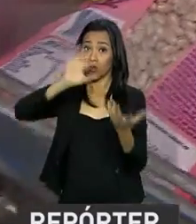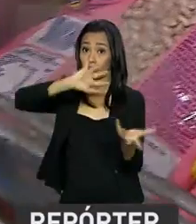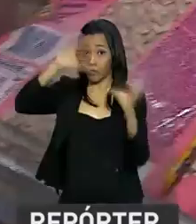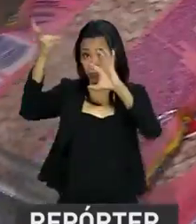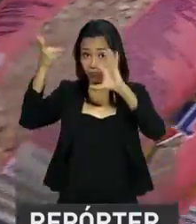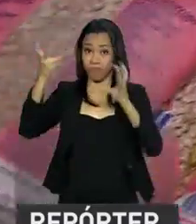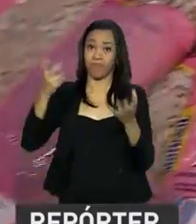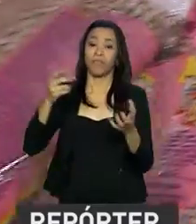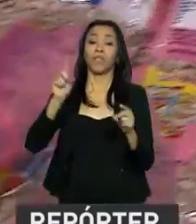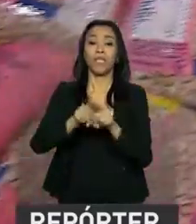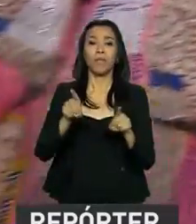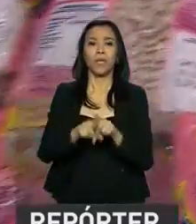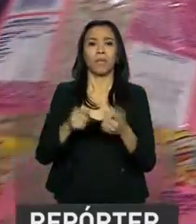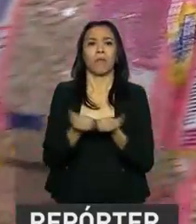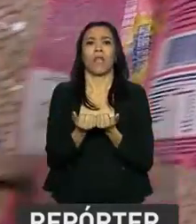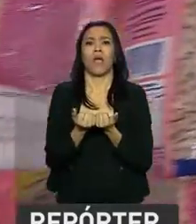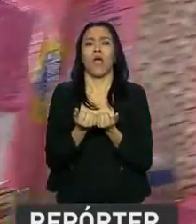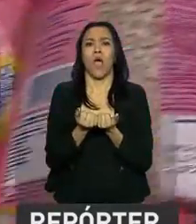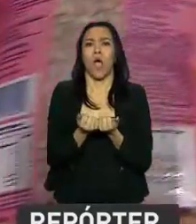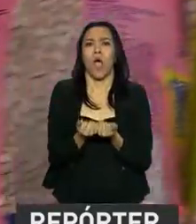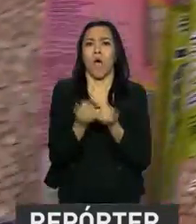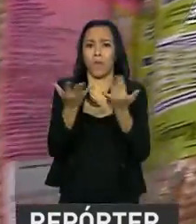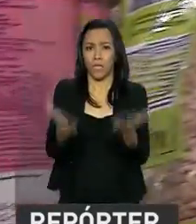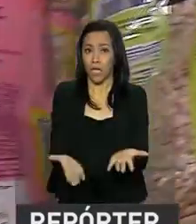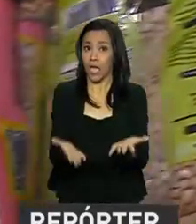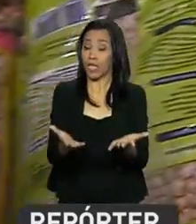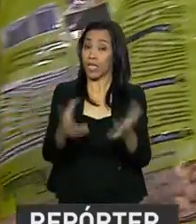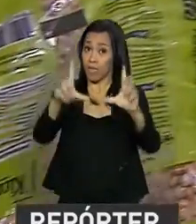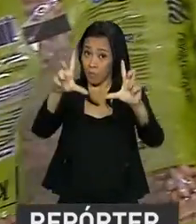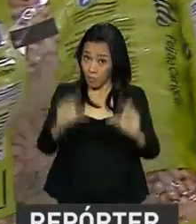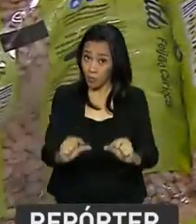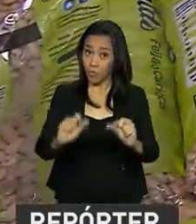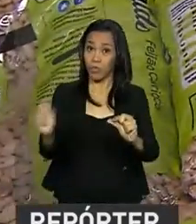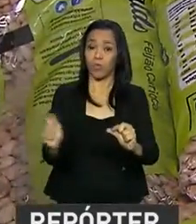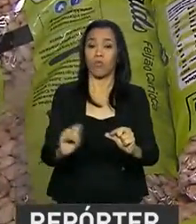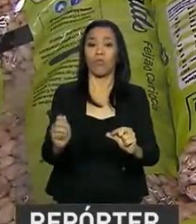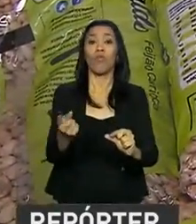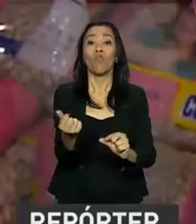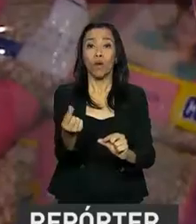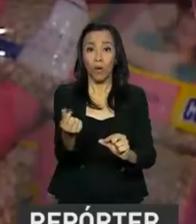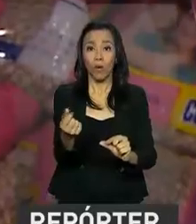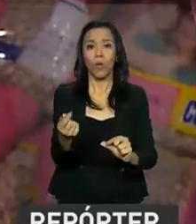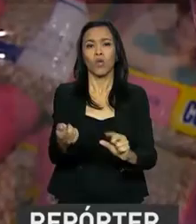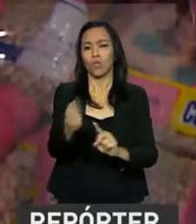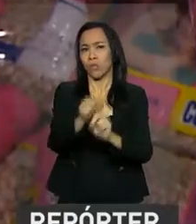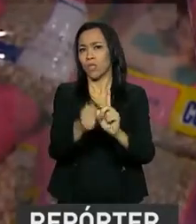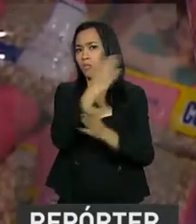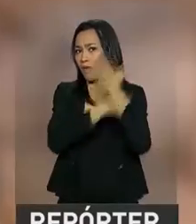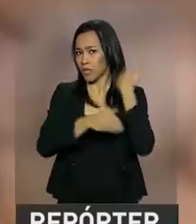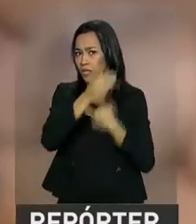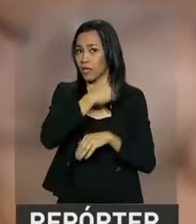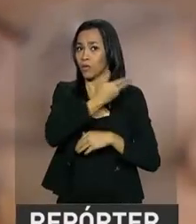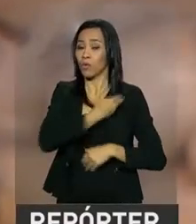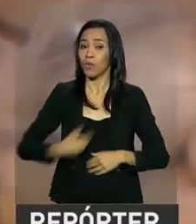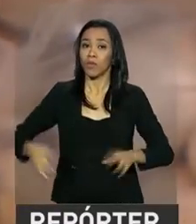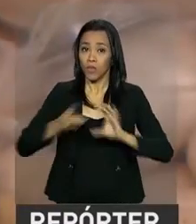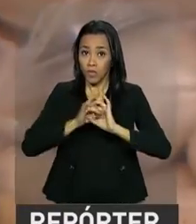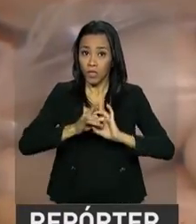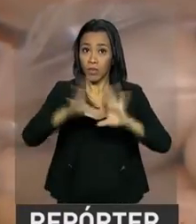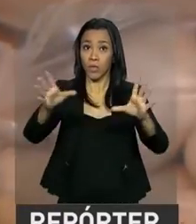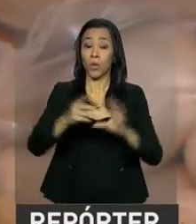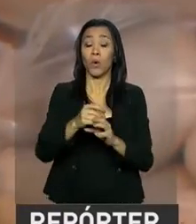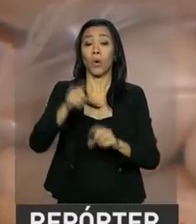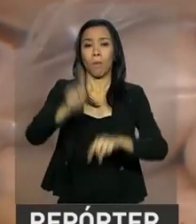aumentar a oferta do feijão e frear o preço o governo anunciou no mês passado a liberação da importação do produto da argentina